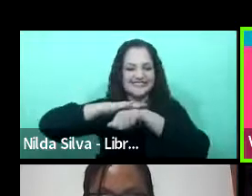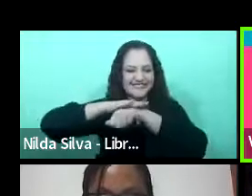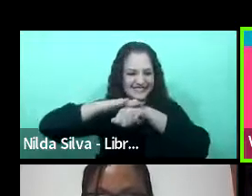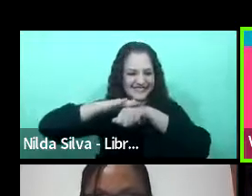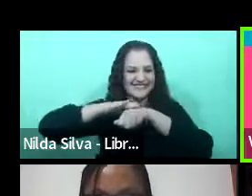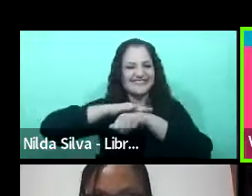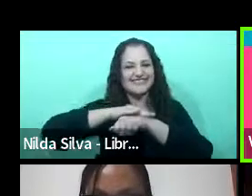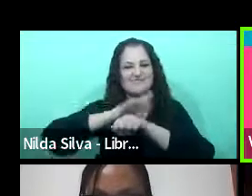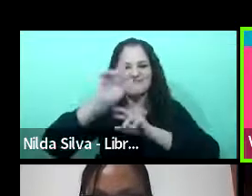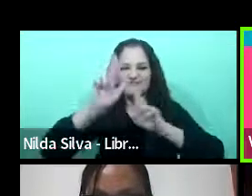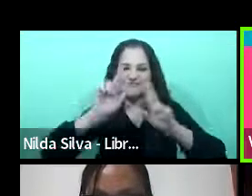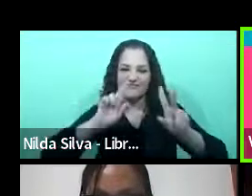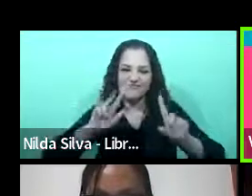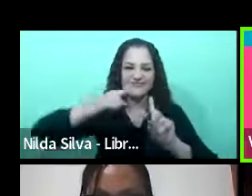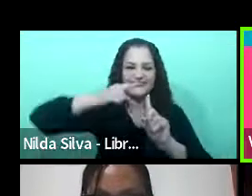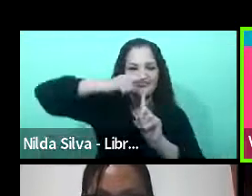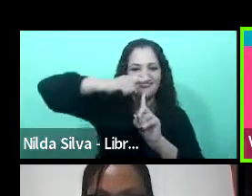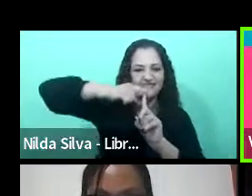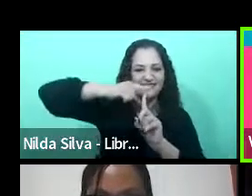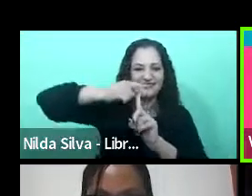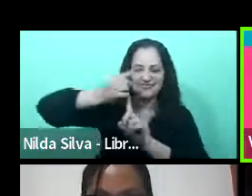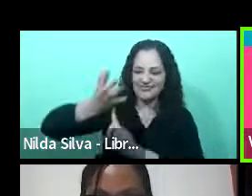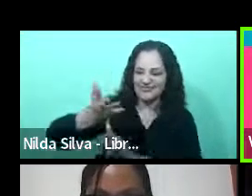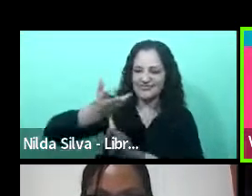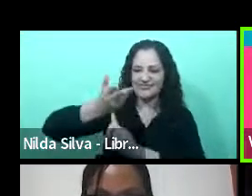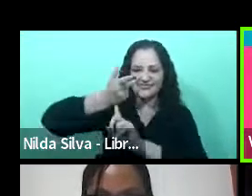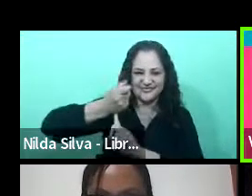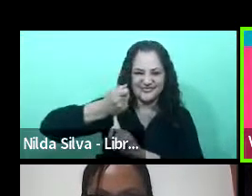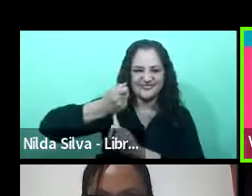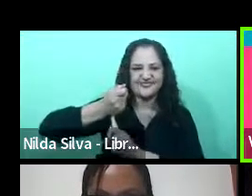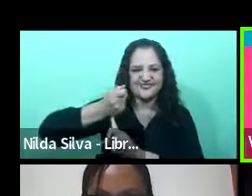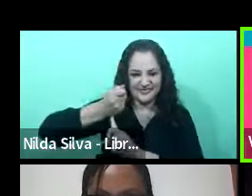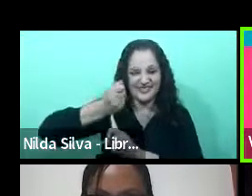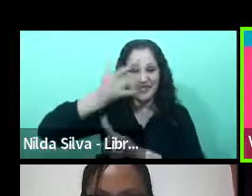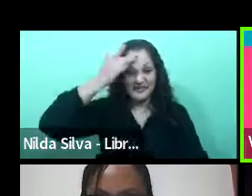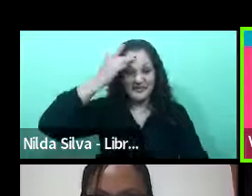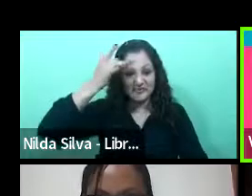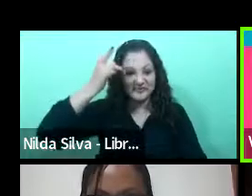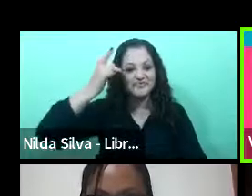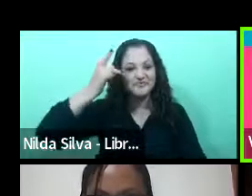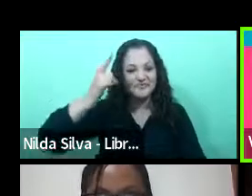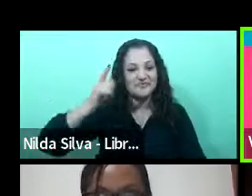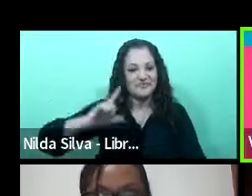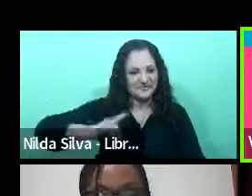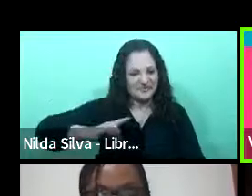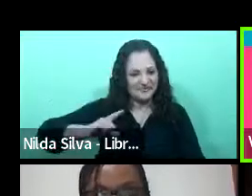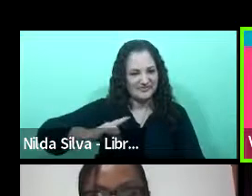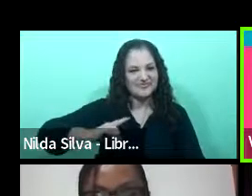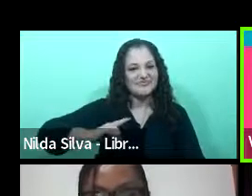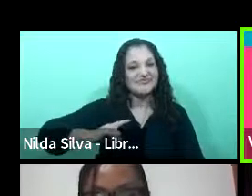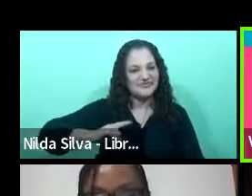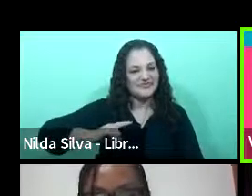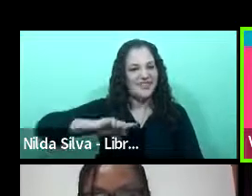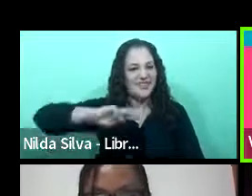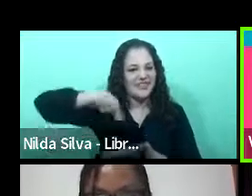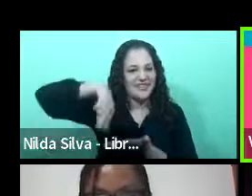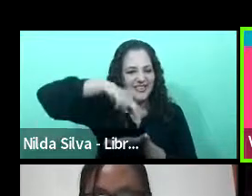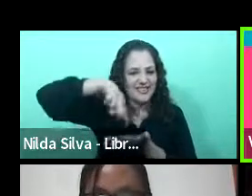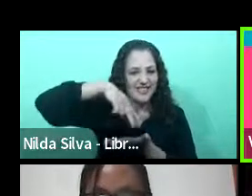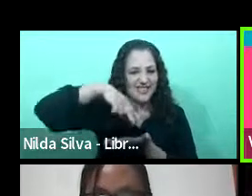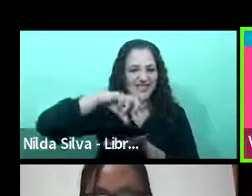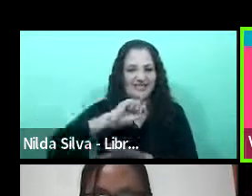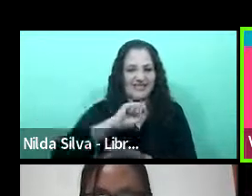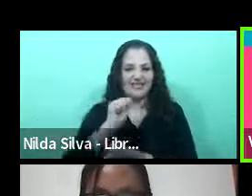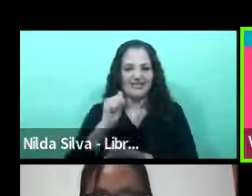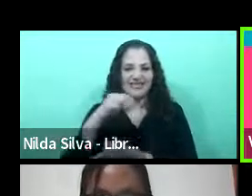entre os diferentes tipos de artes, e amanhã a gente vai ter ao vivo um samba,